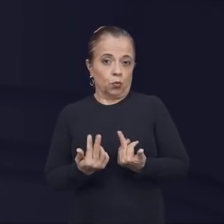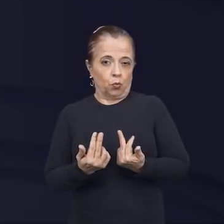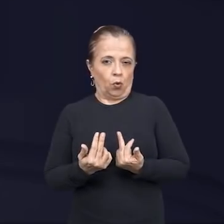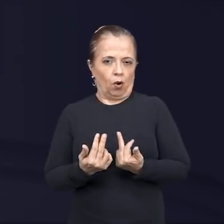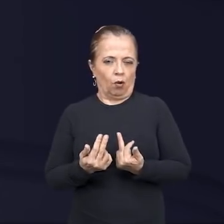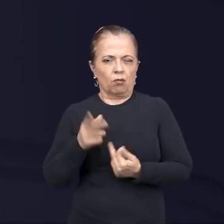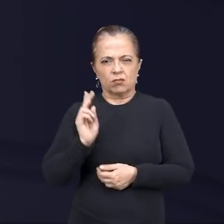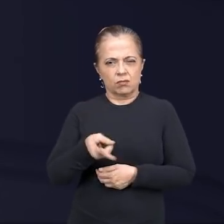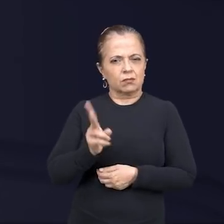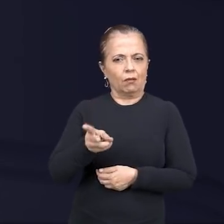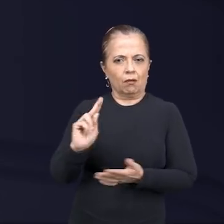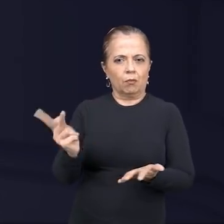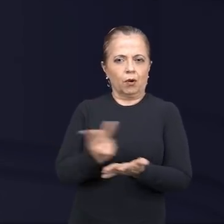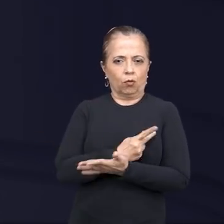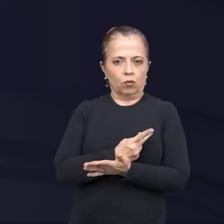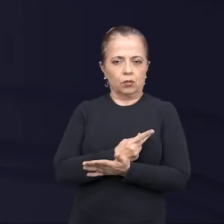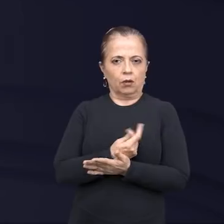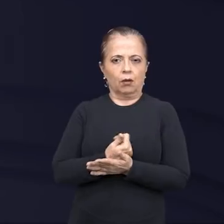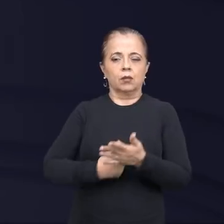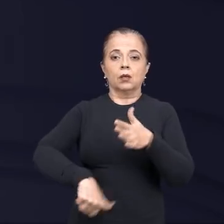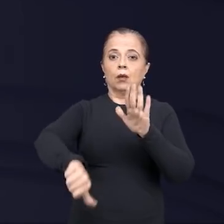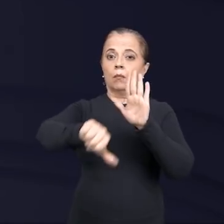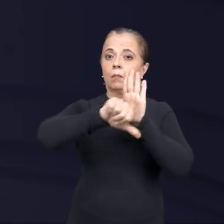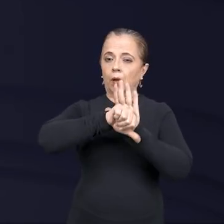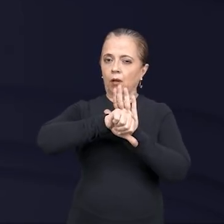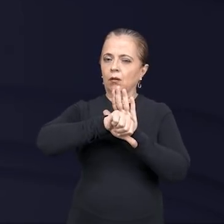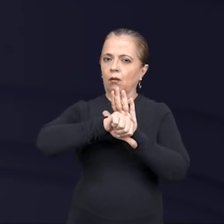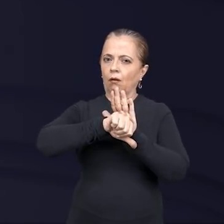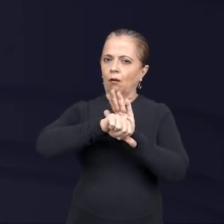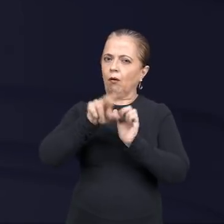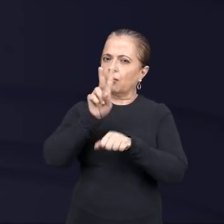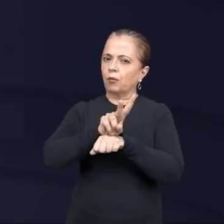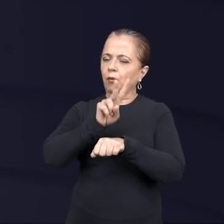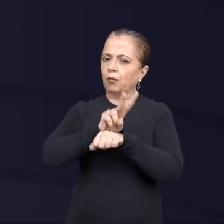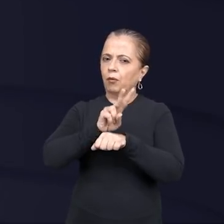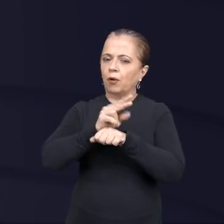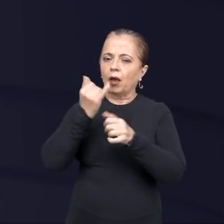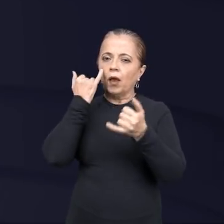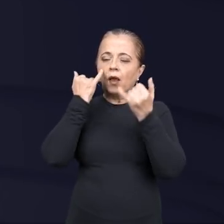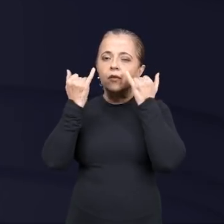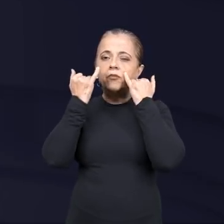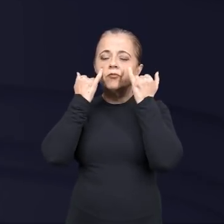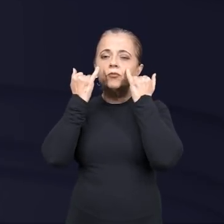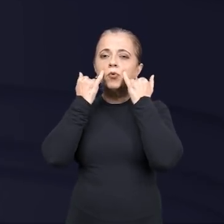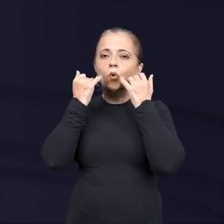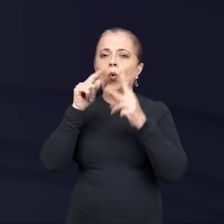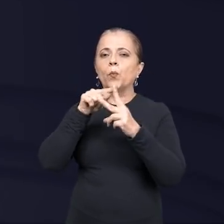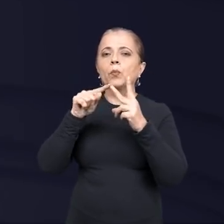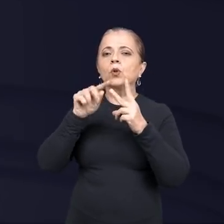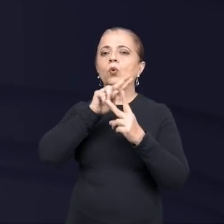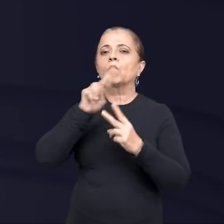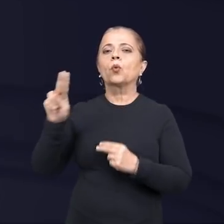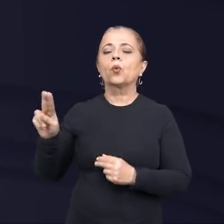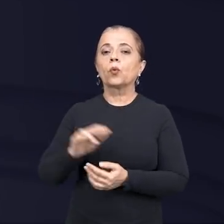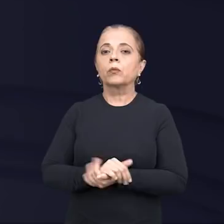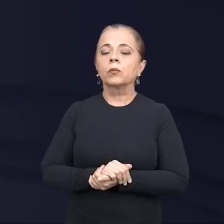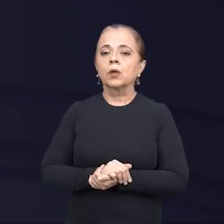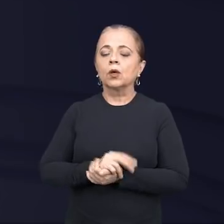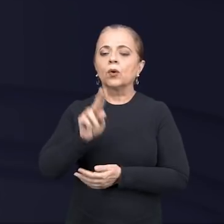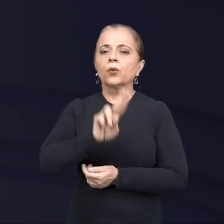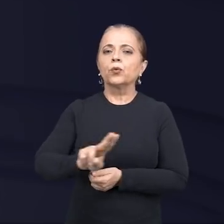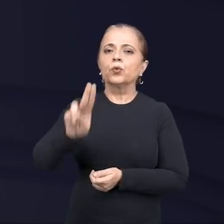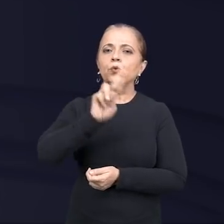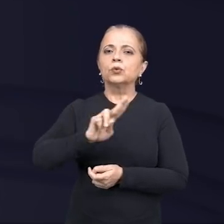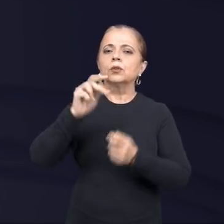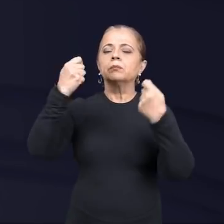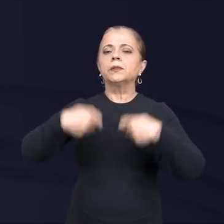Como toda medida penal cautelar, elas são informadas por um binômio de